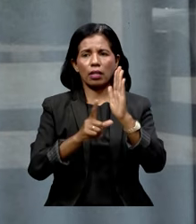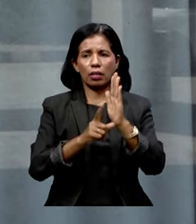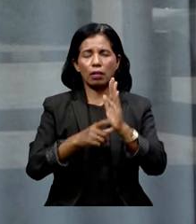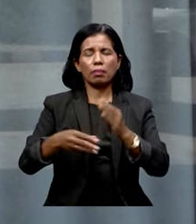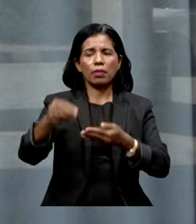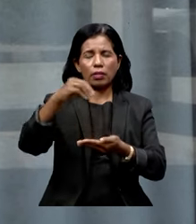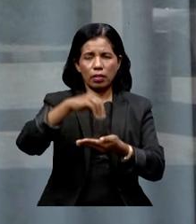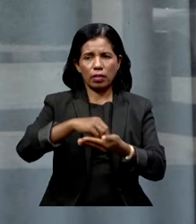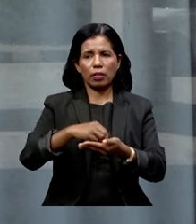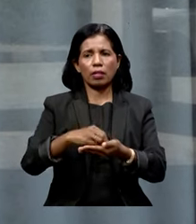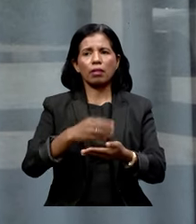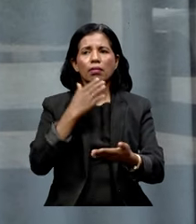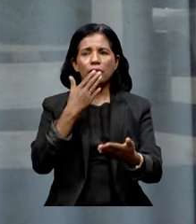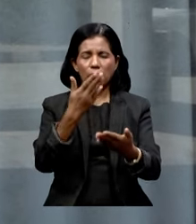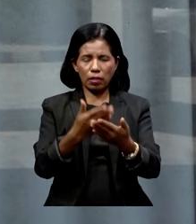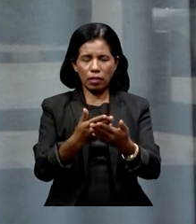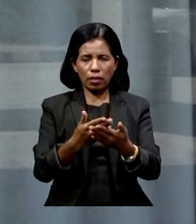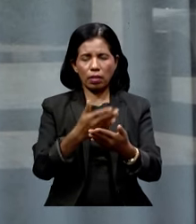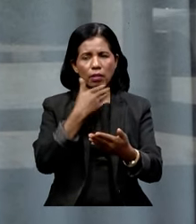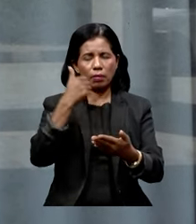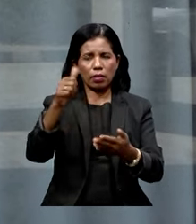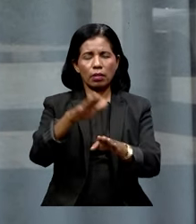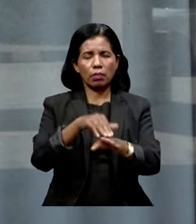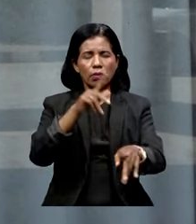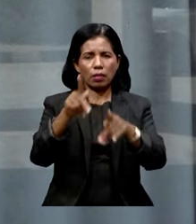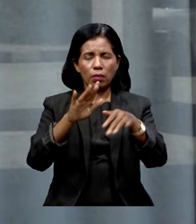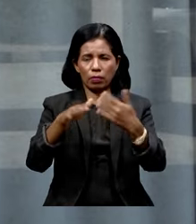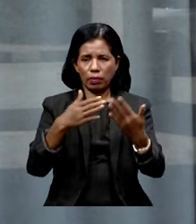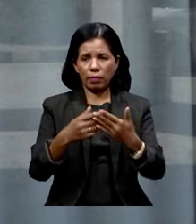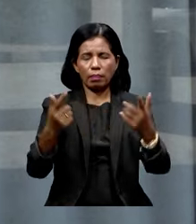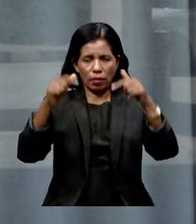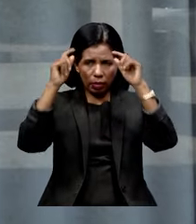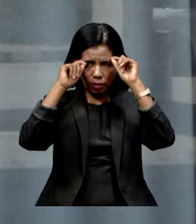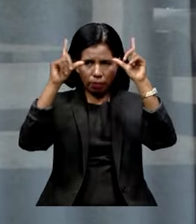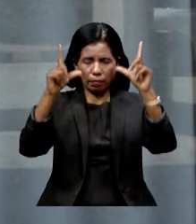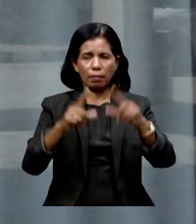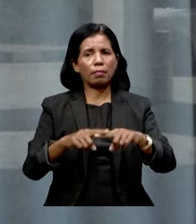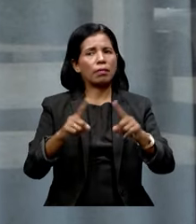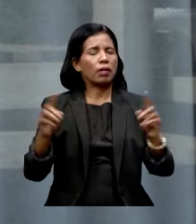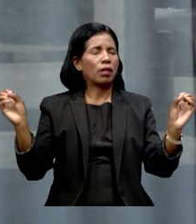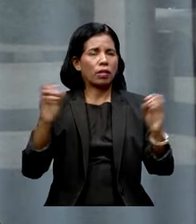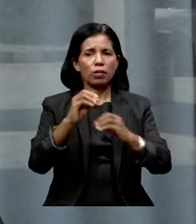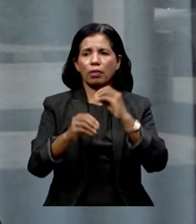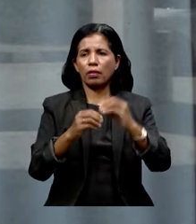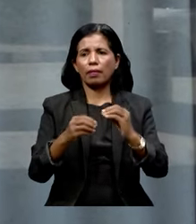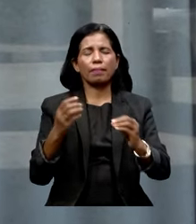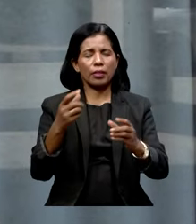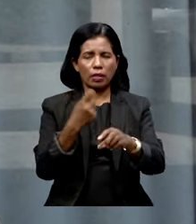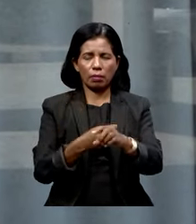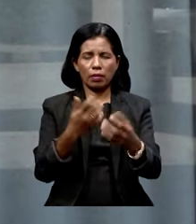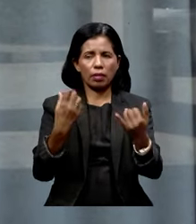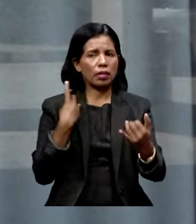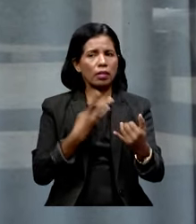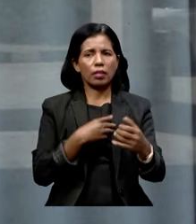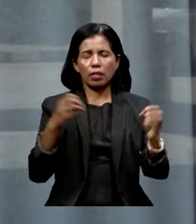investimento, talvez de aclio a tu atrai investimento, mas é a Timor. Mas bem, lá significa que neste momento ita lá